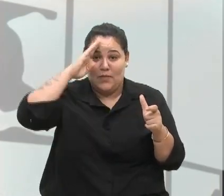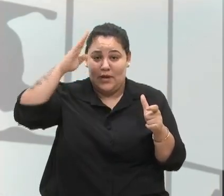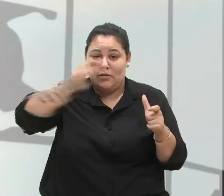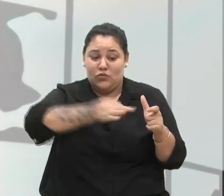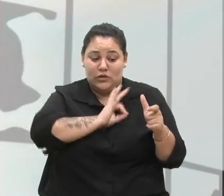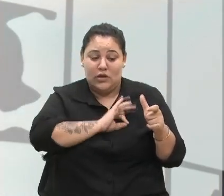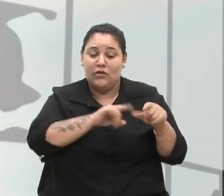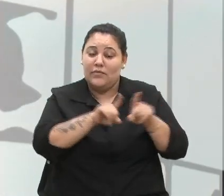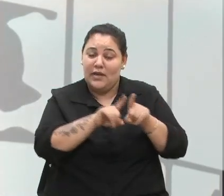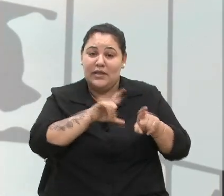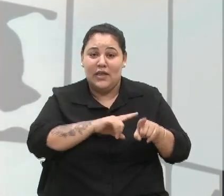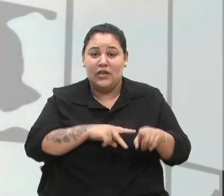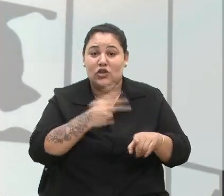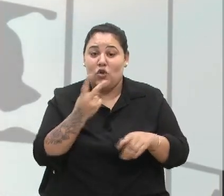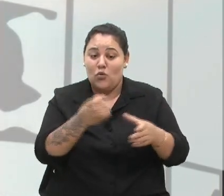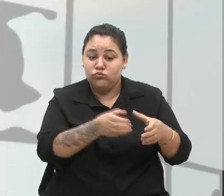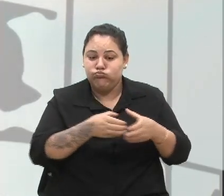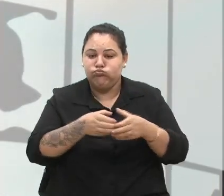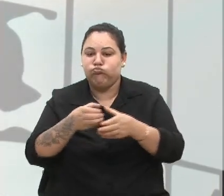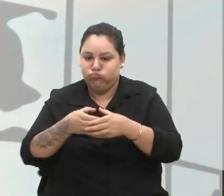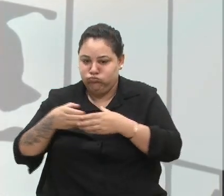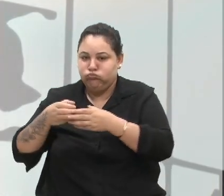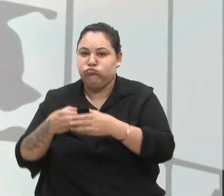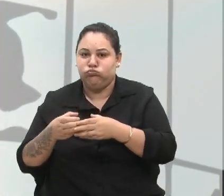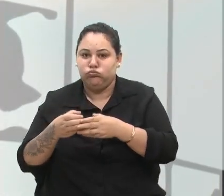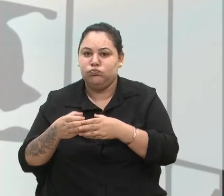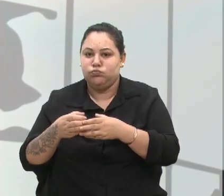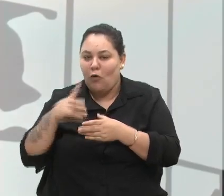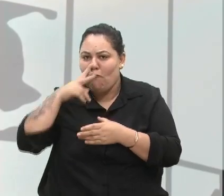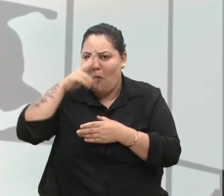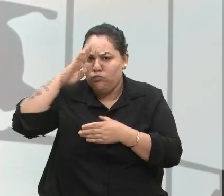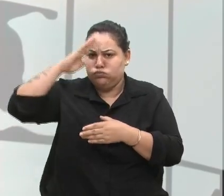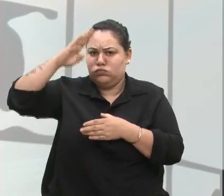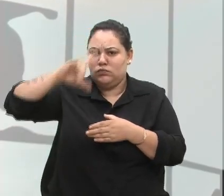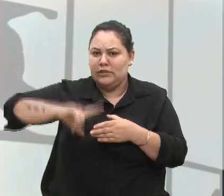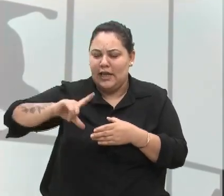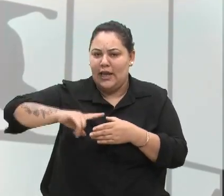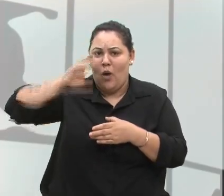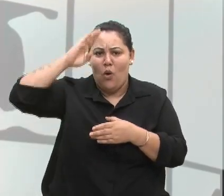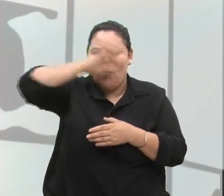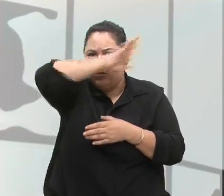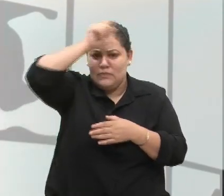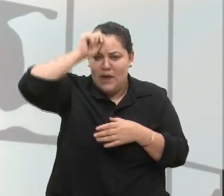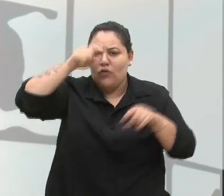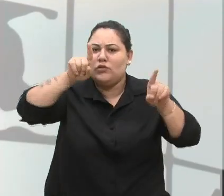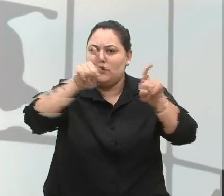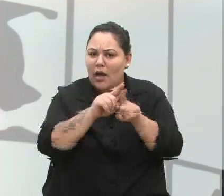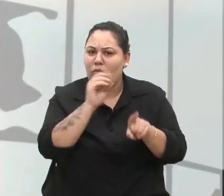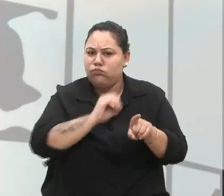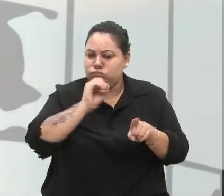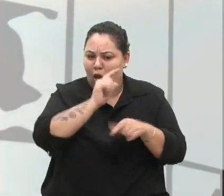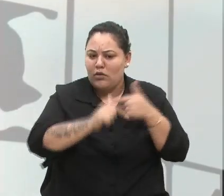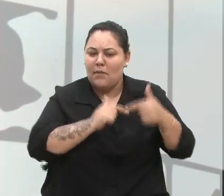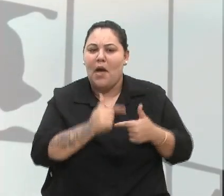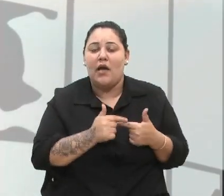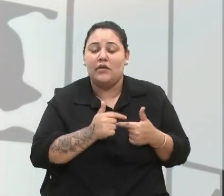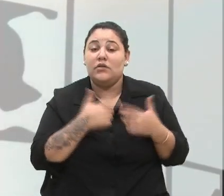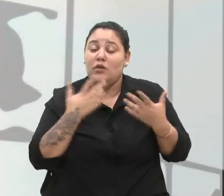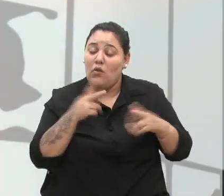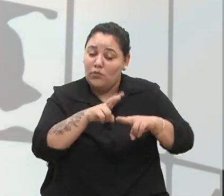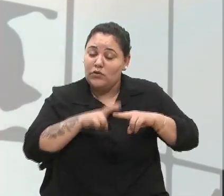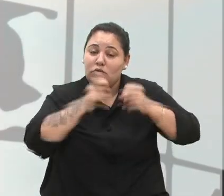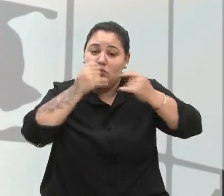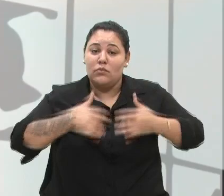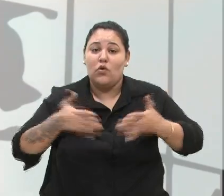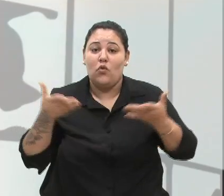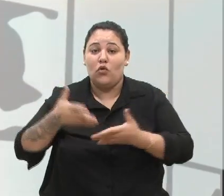bem servidos com 2 batalhões aqui na cidade de Caxias do Sul, temos mais uma guarda municipal muito efetiva, né? Então é esse link que eu trago hoje, né?